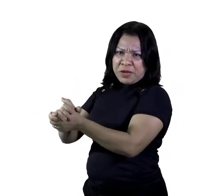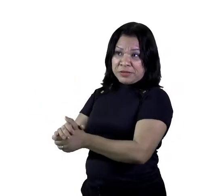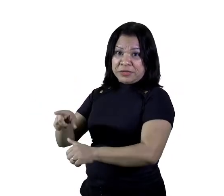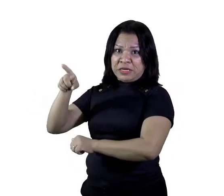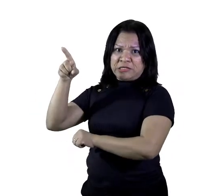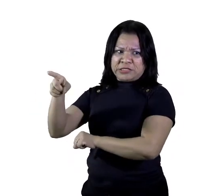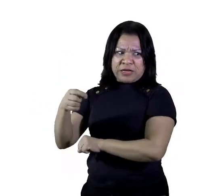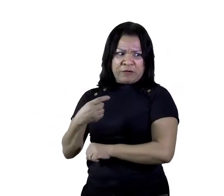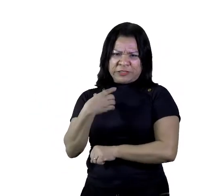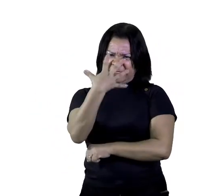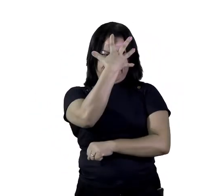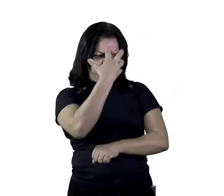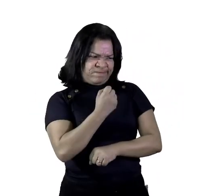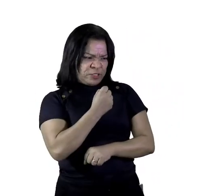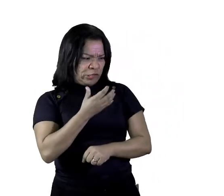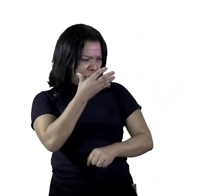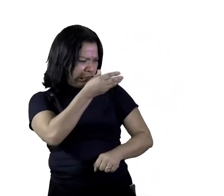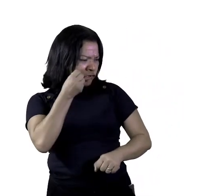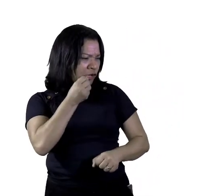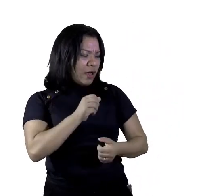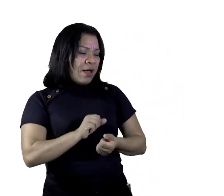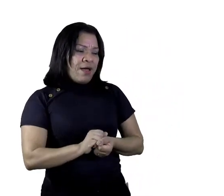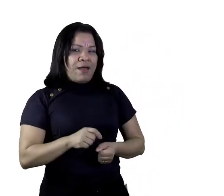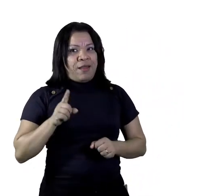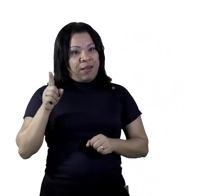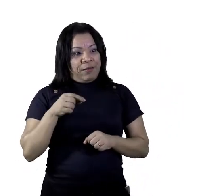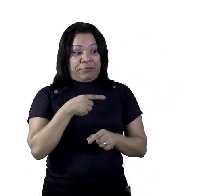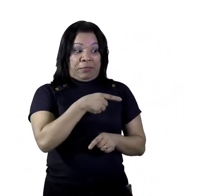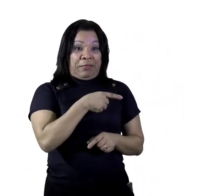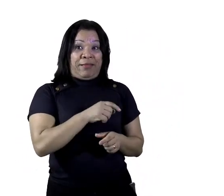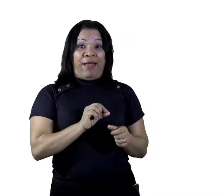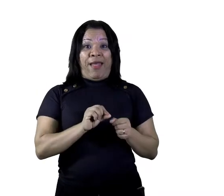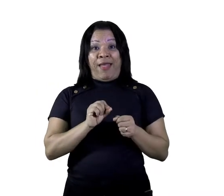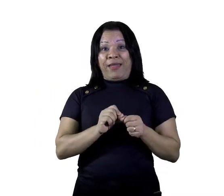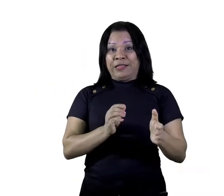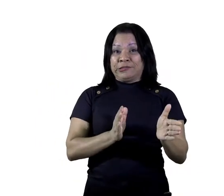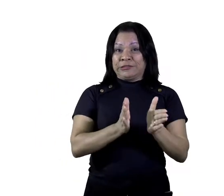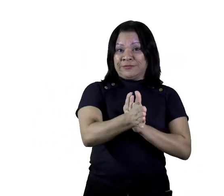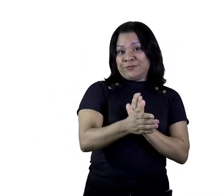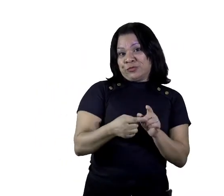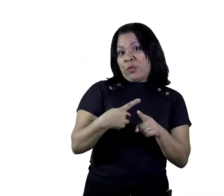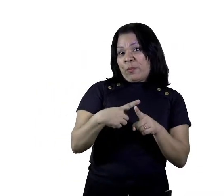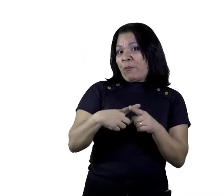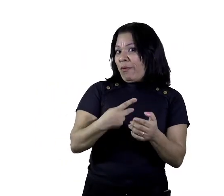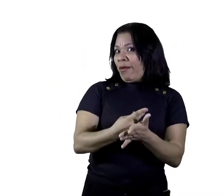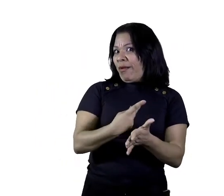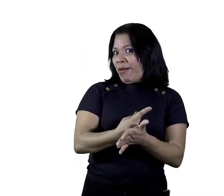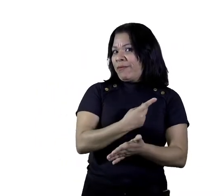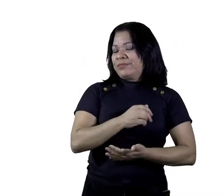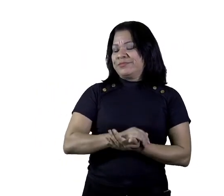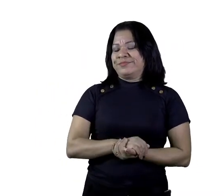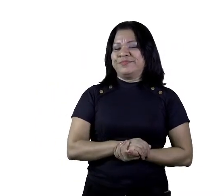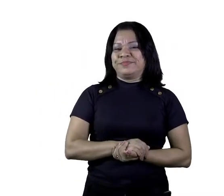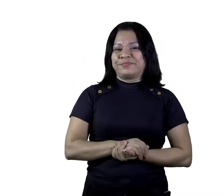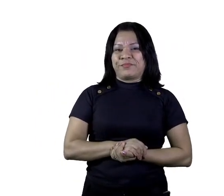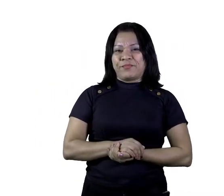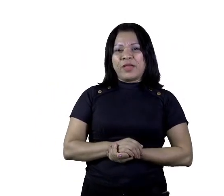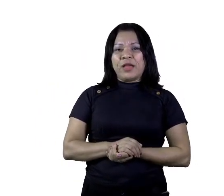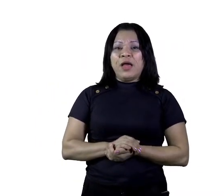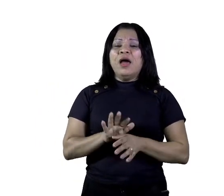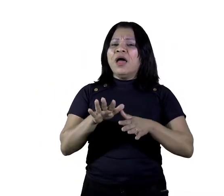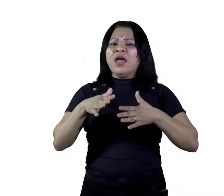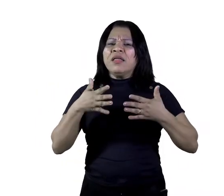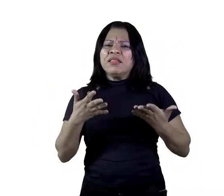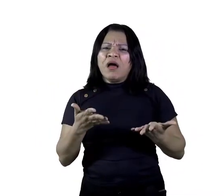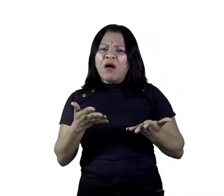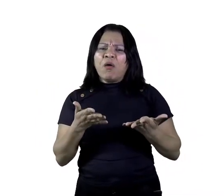chamar atenção, né? E isso não estava certo, então ele acabou fugindo da história. E a linguagem? Qual é o tipo de